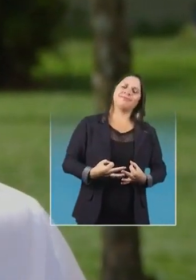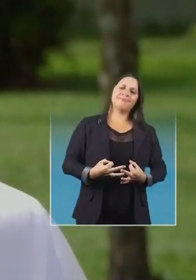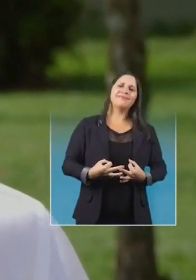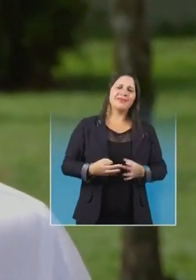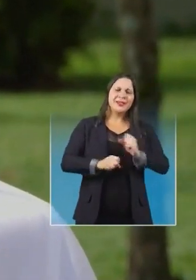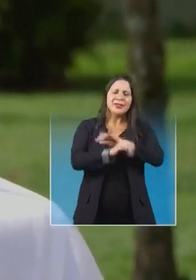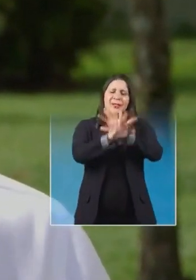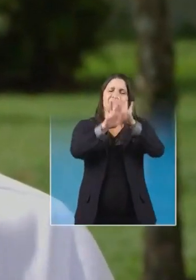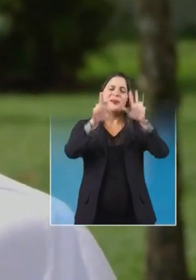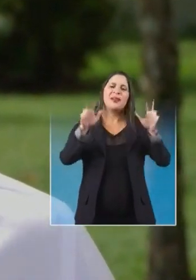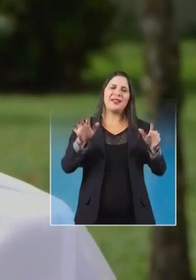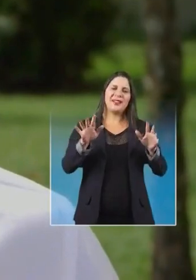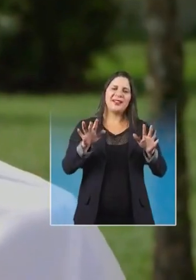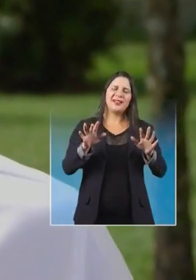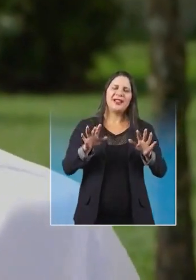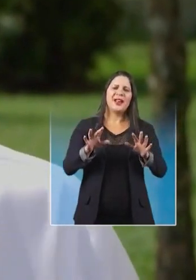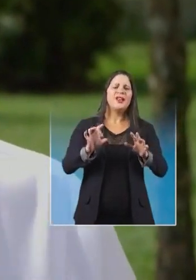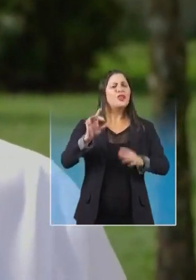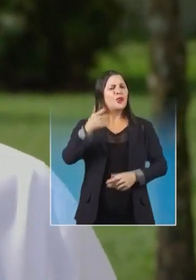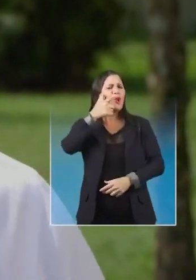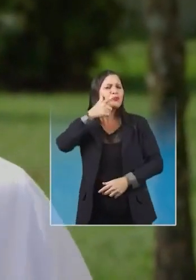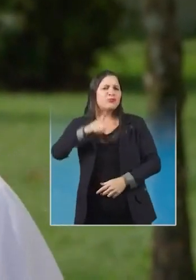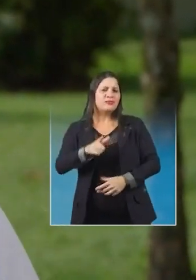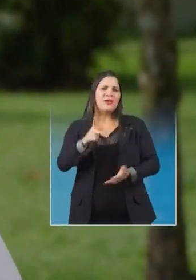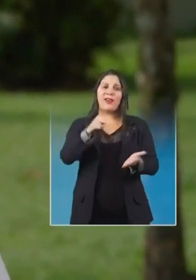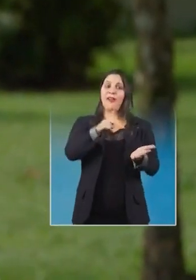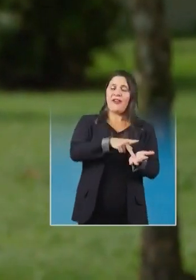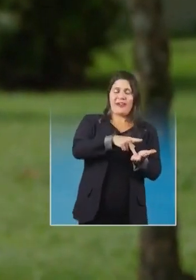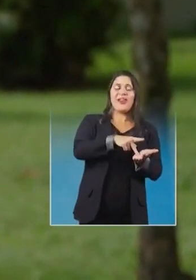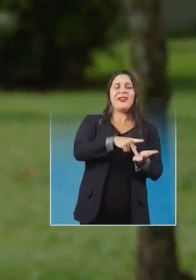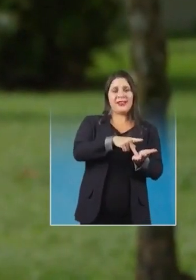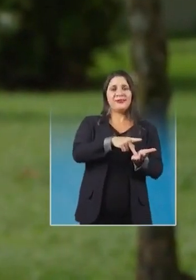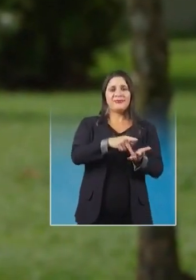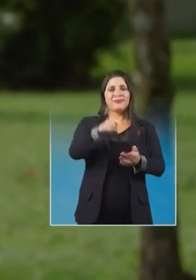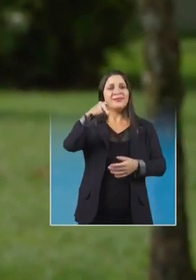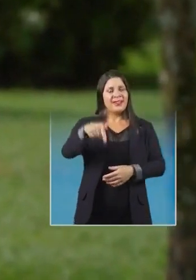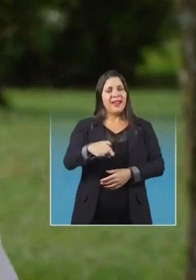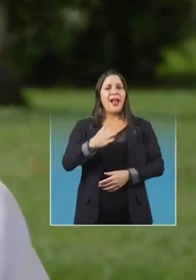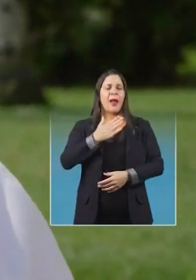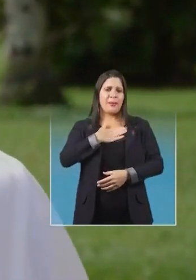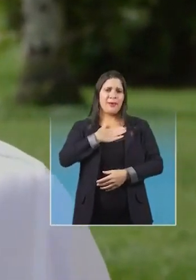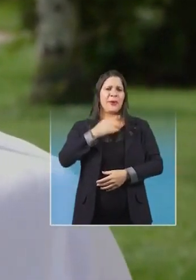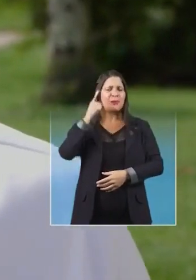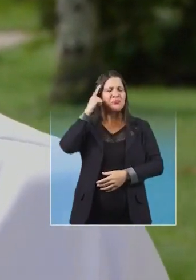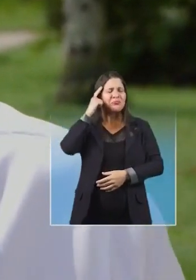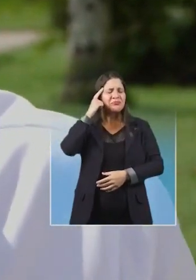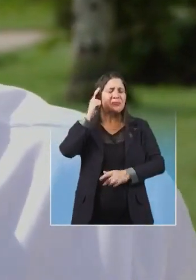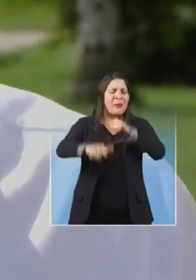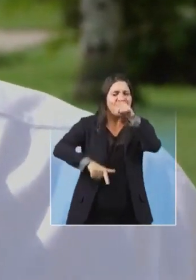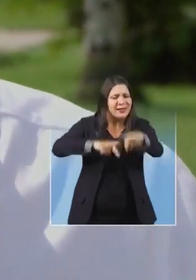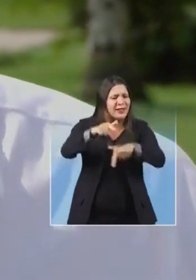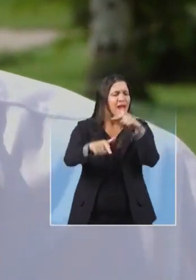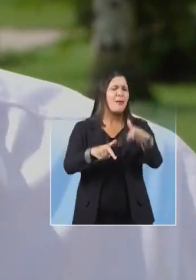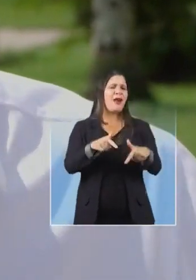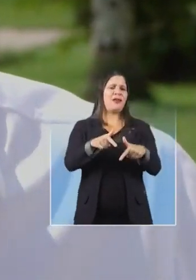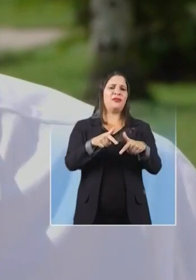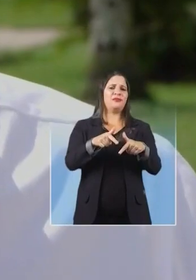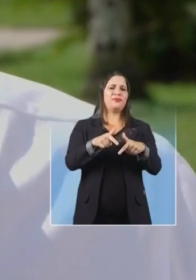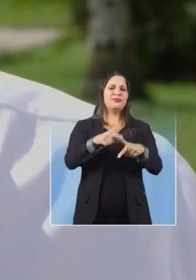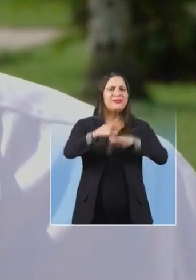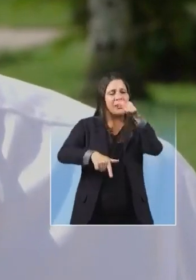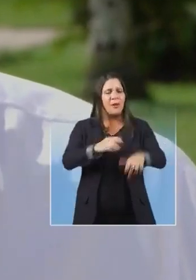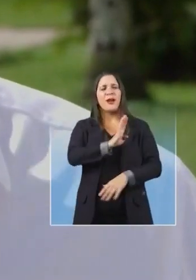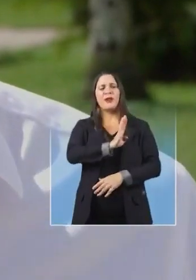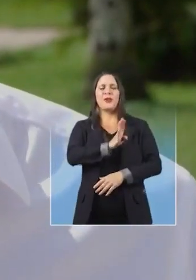a transparência. E isso só vem com a verdade. E essa é a minha linha de trabalho. É o meu trabalho, é